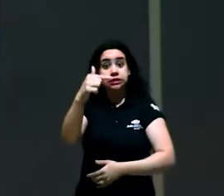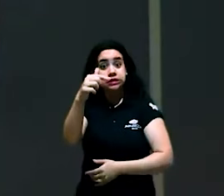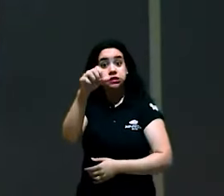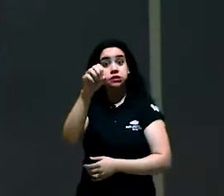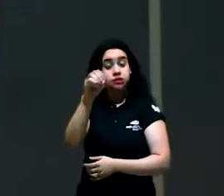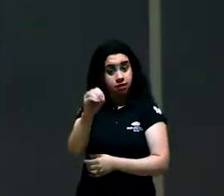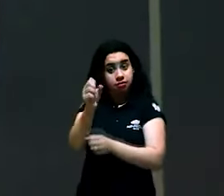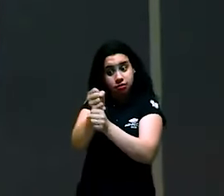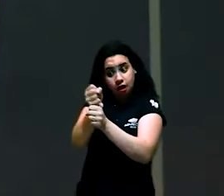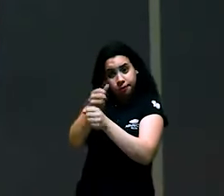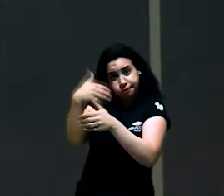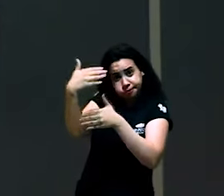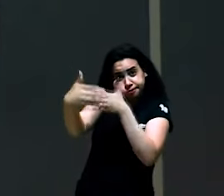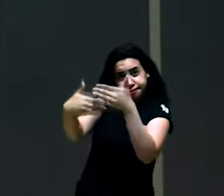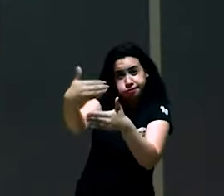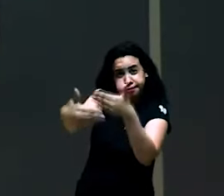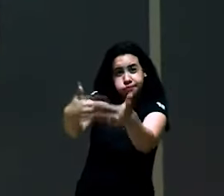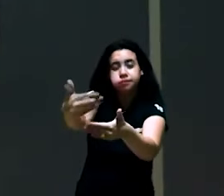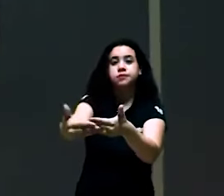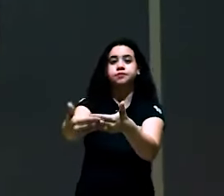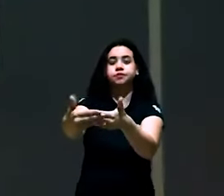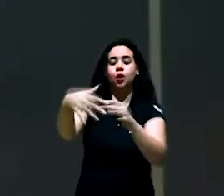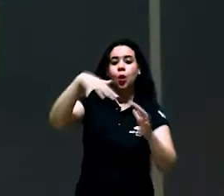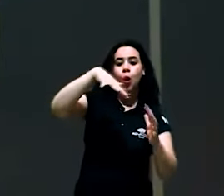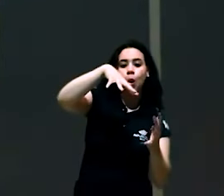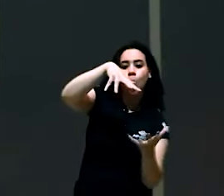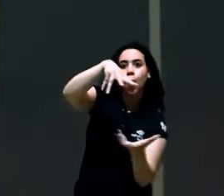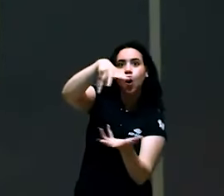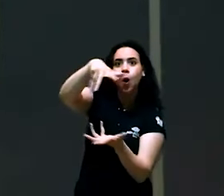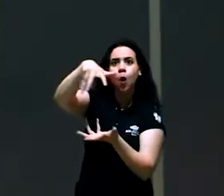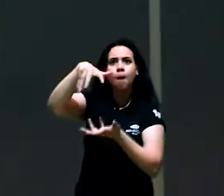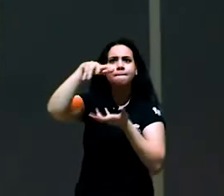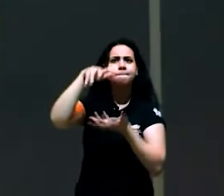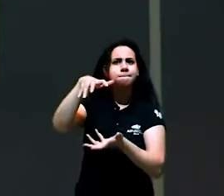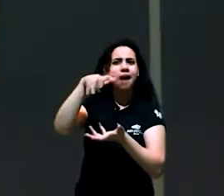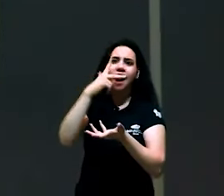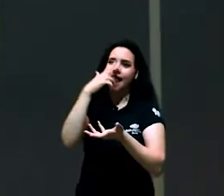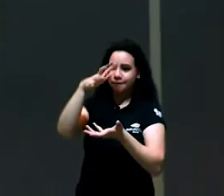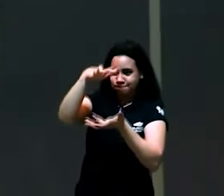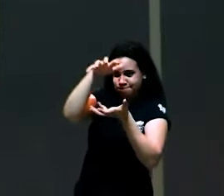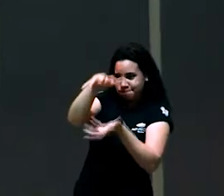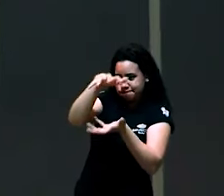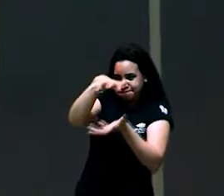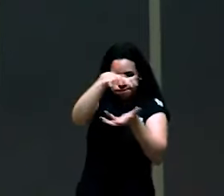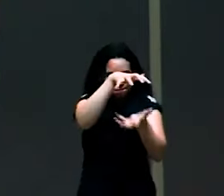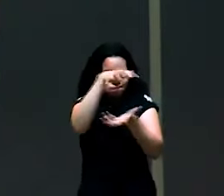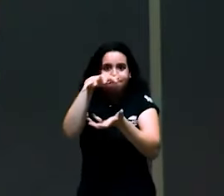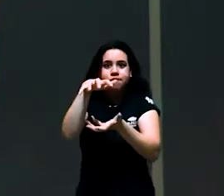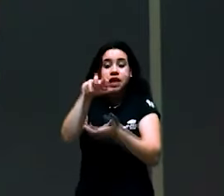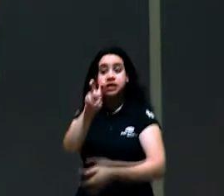1980, o mundo já estava sacudido com 50 milhões